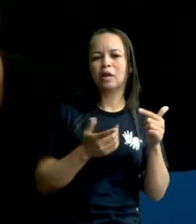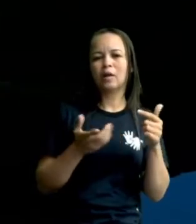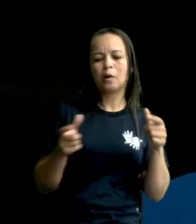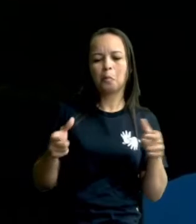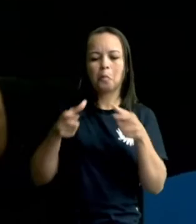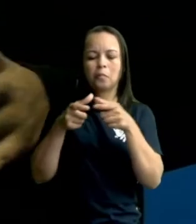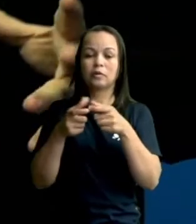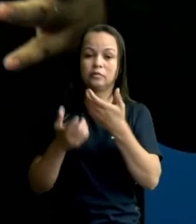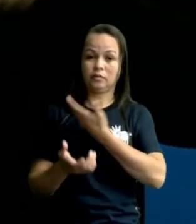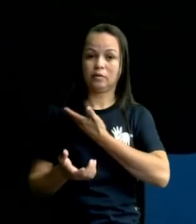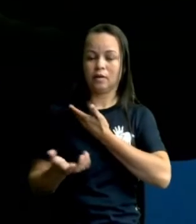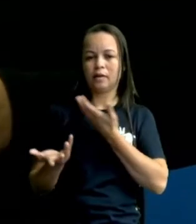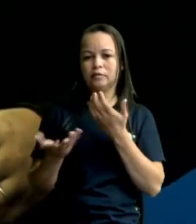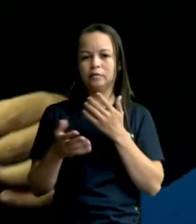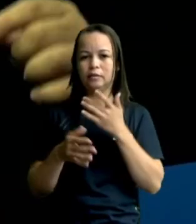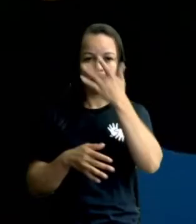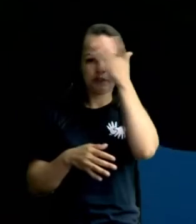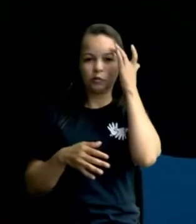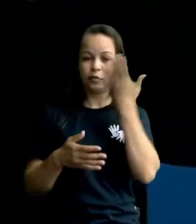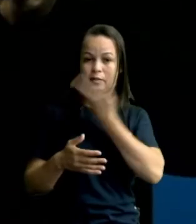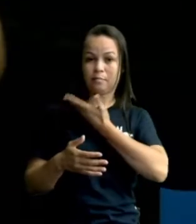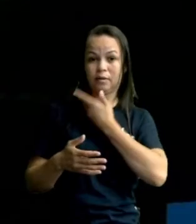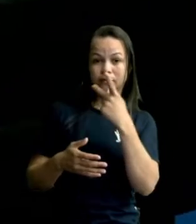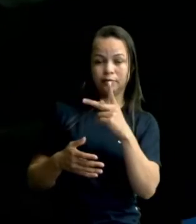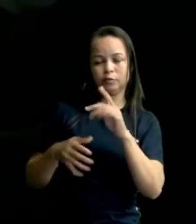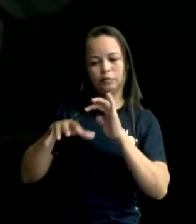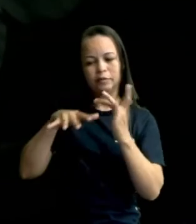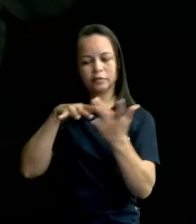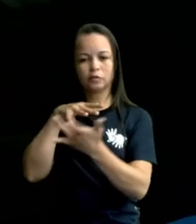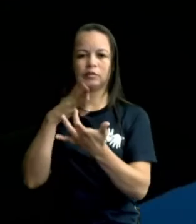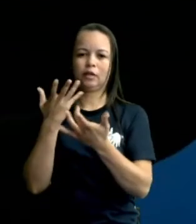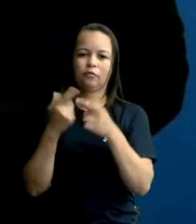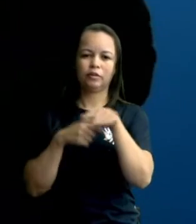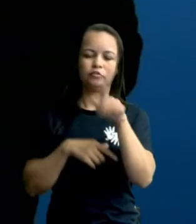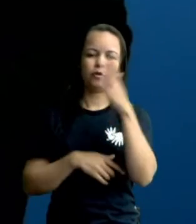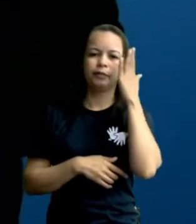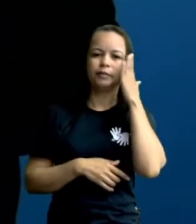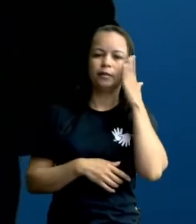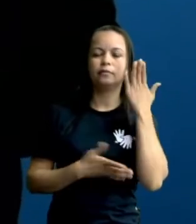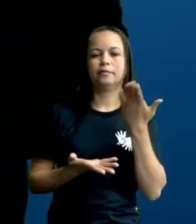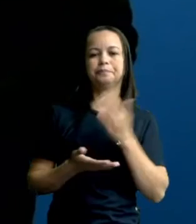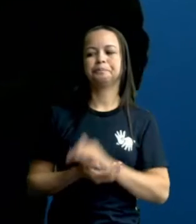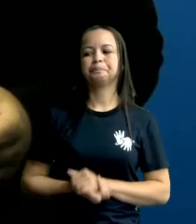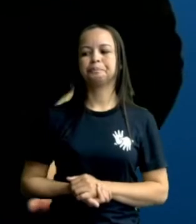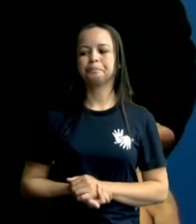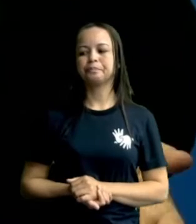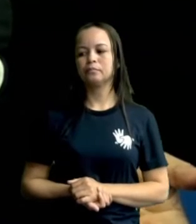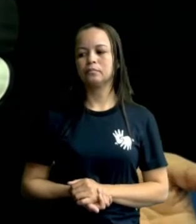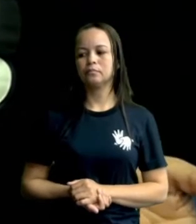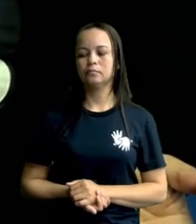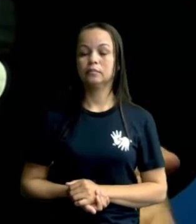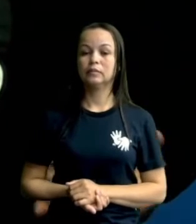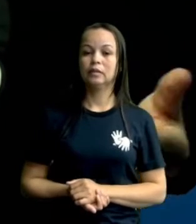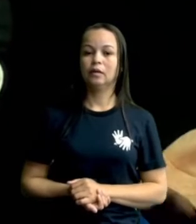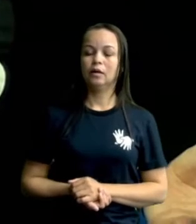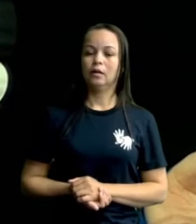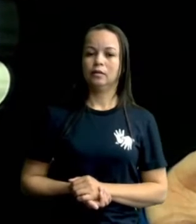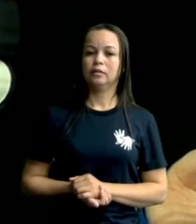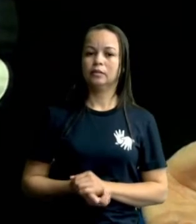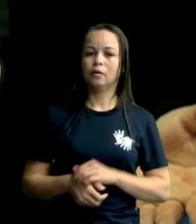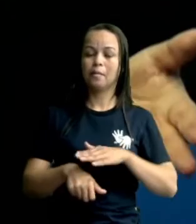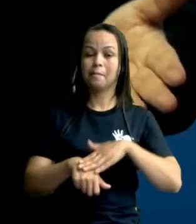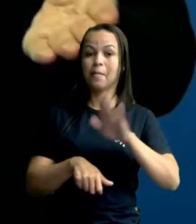parte dos seus amigos, redes sociais, eles vão compreender bastante, tá bom? E Onde ela é